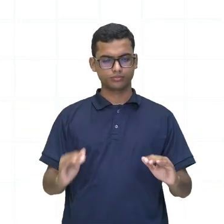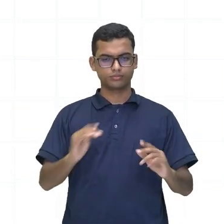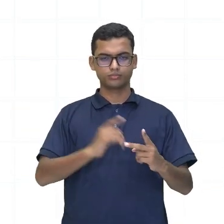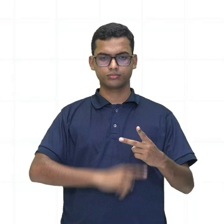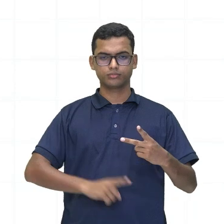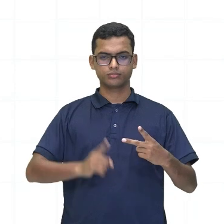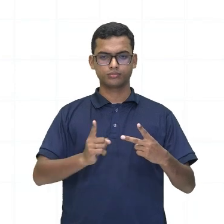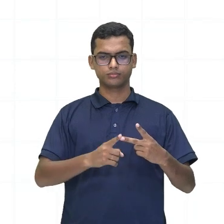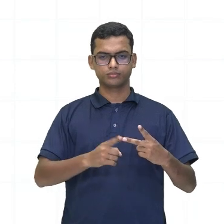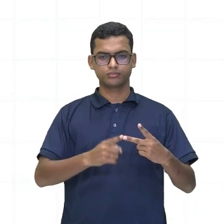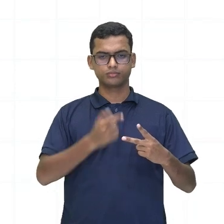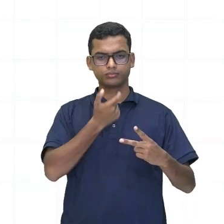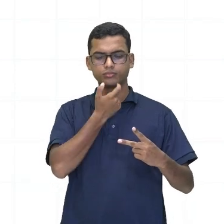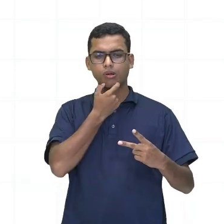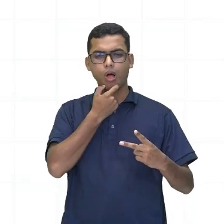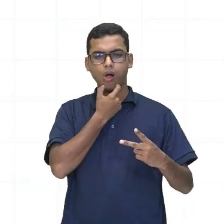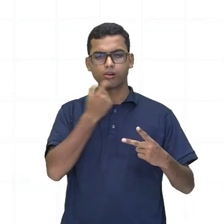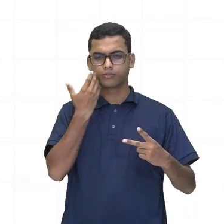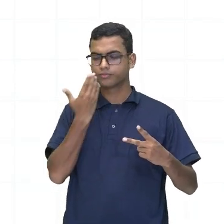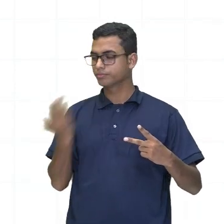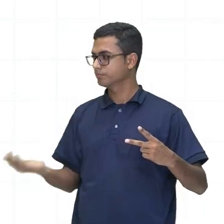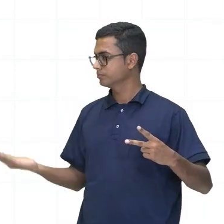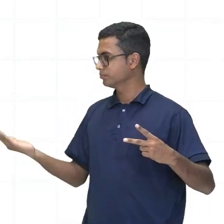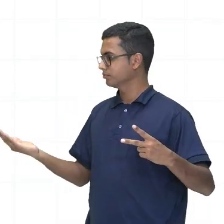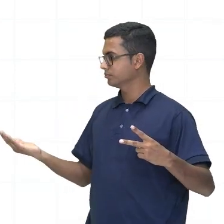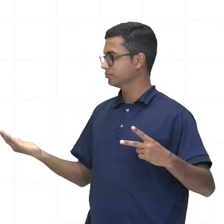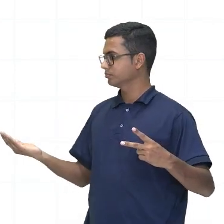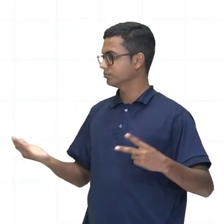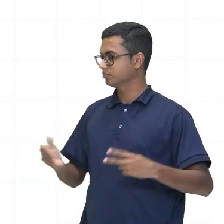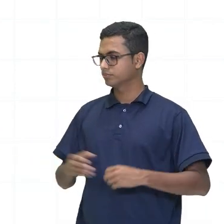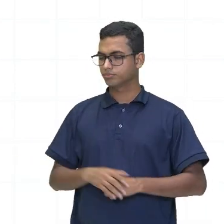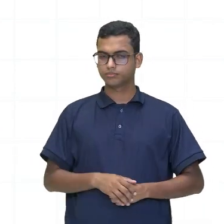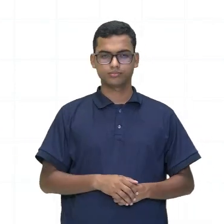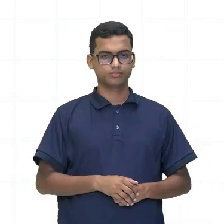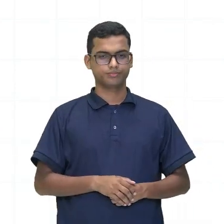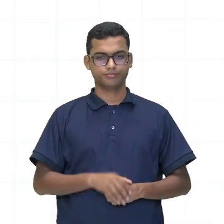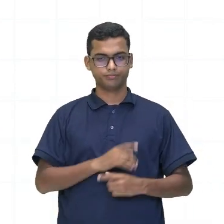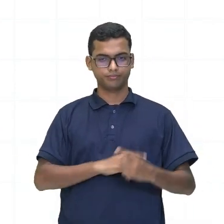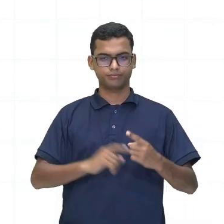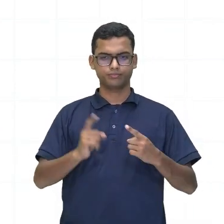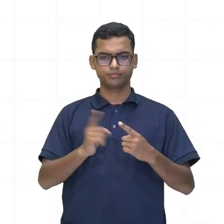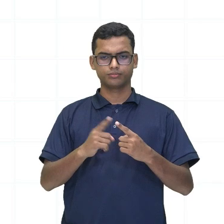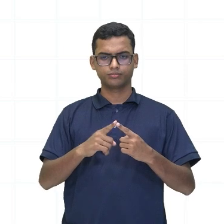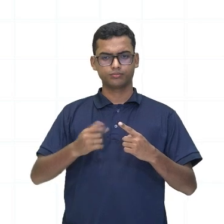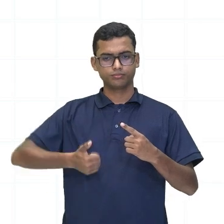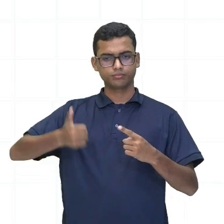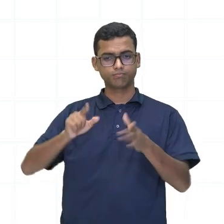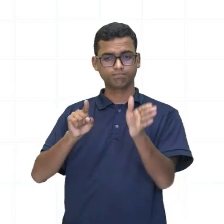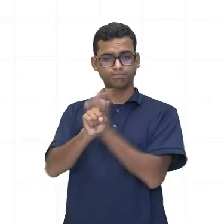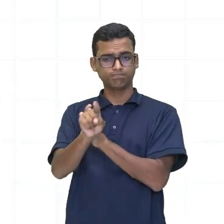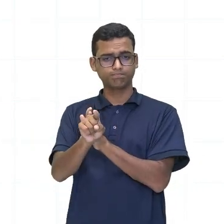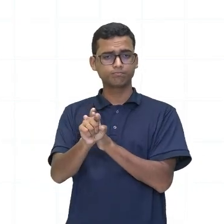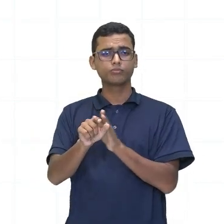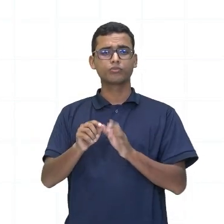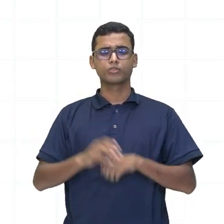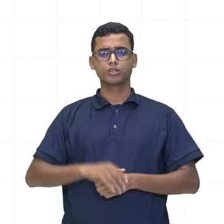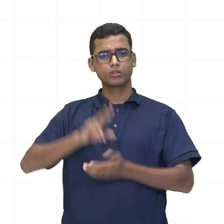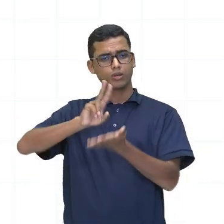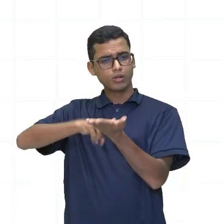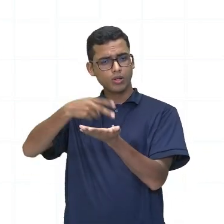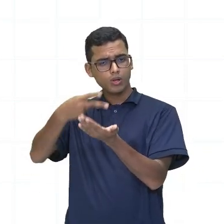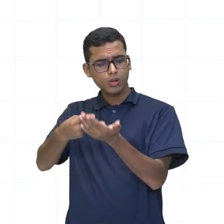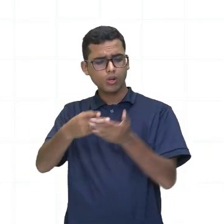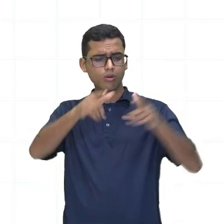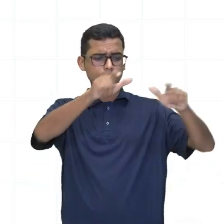the night? A primeira pergunta, onde eles ficaram? Porque nós estávamos falando ali